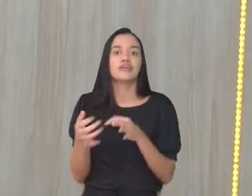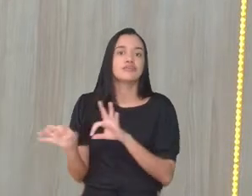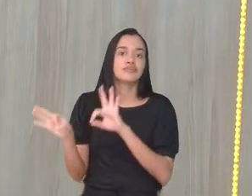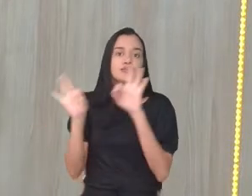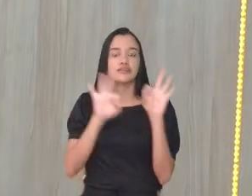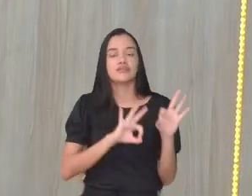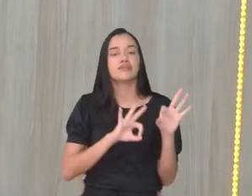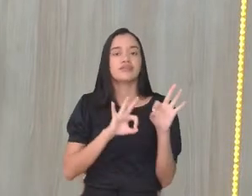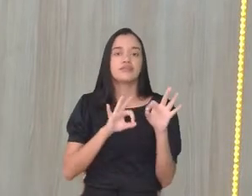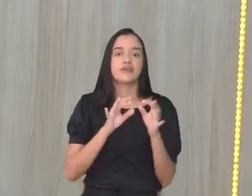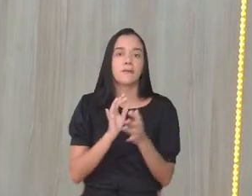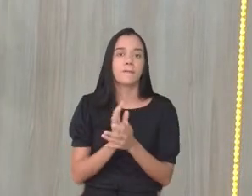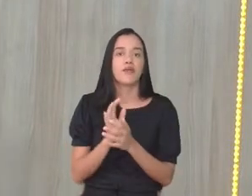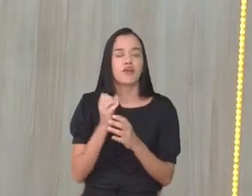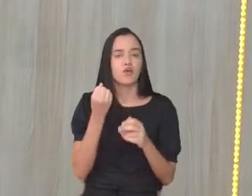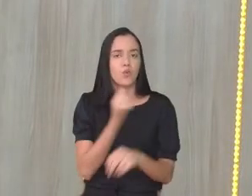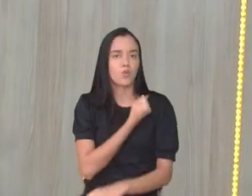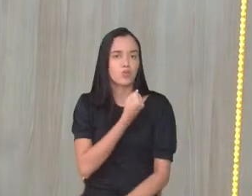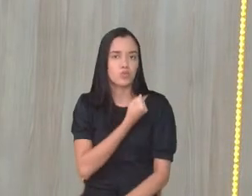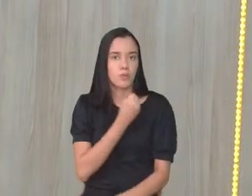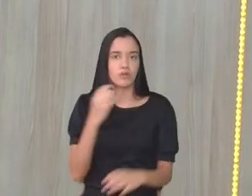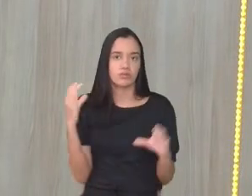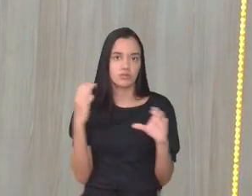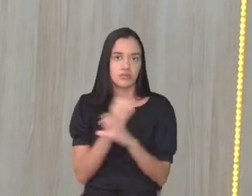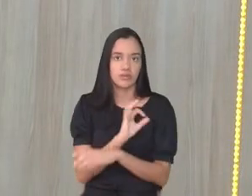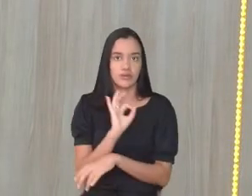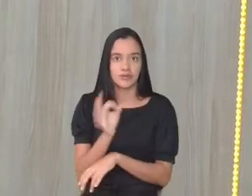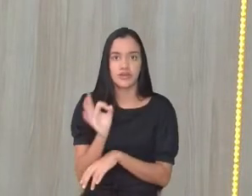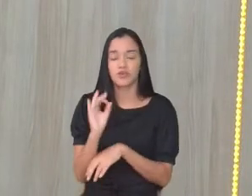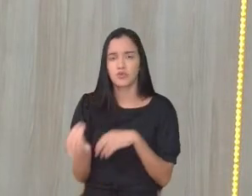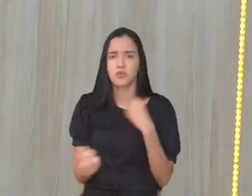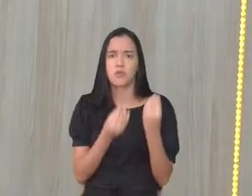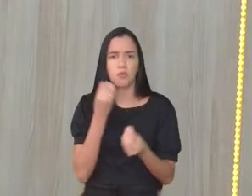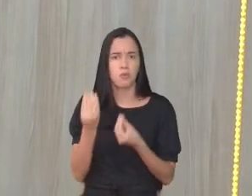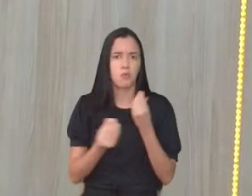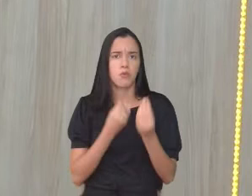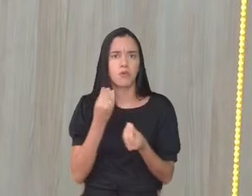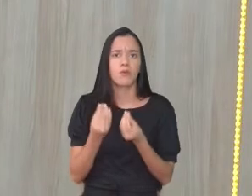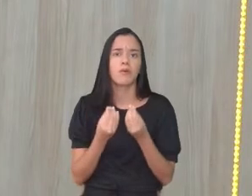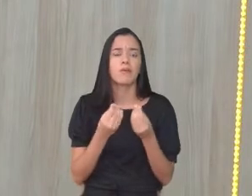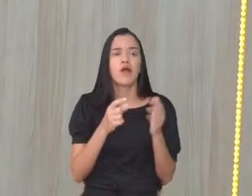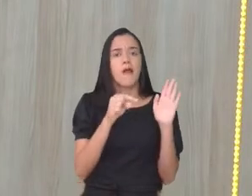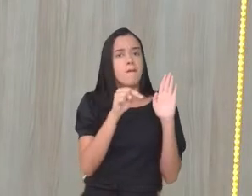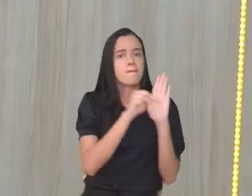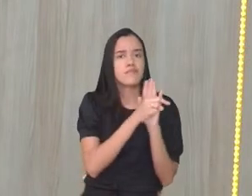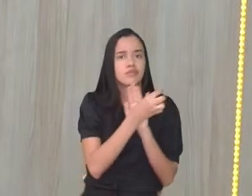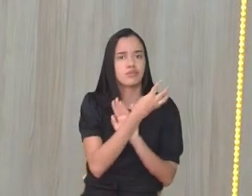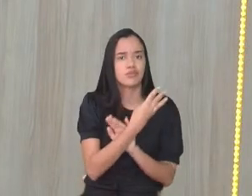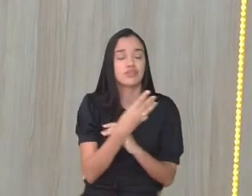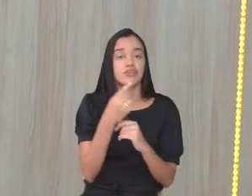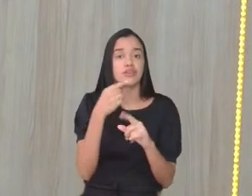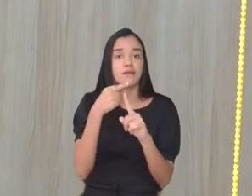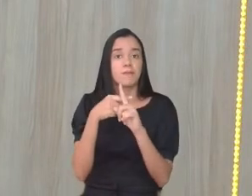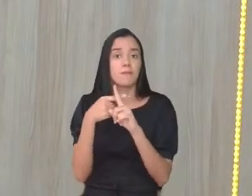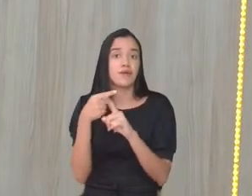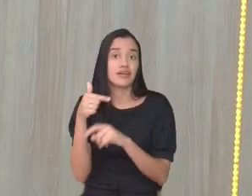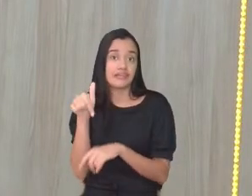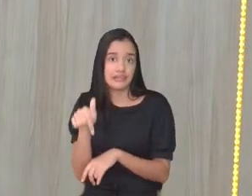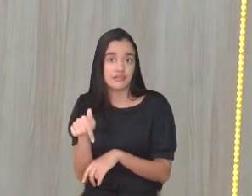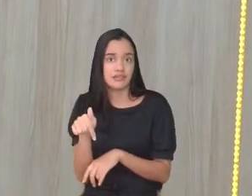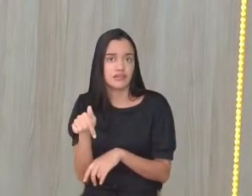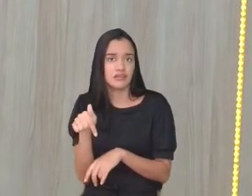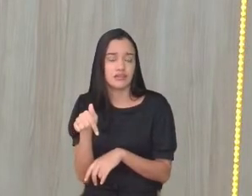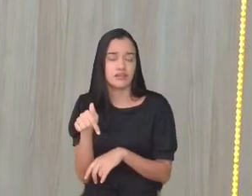de operações com números inteiros, certo? Como é que eu efetuo aí menos 3 mais 7,